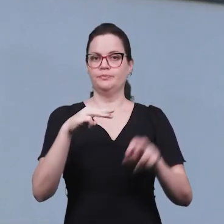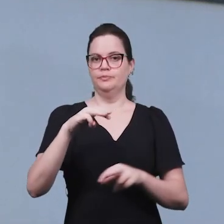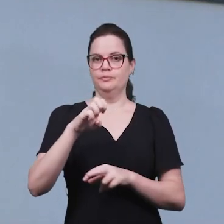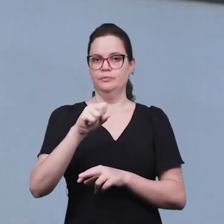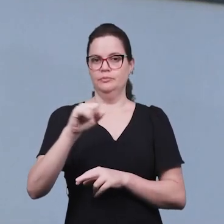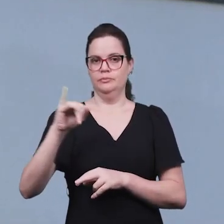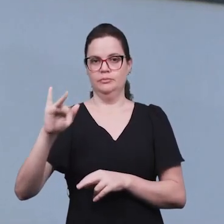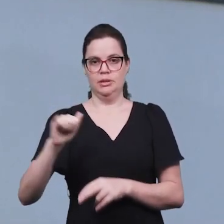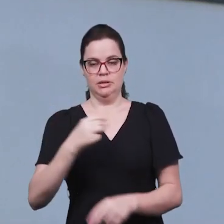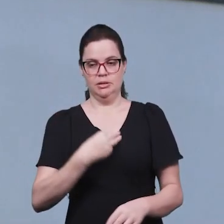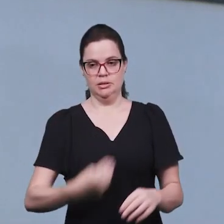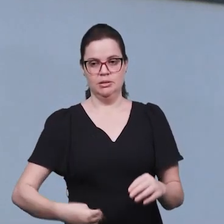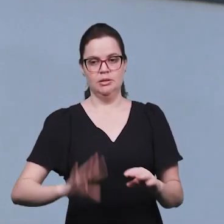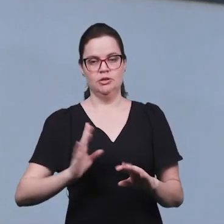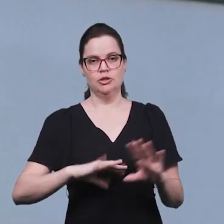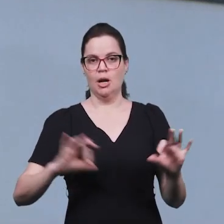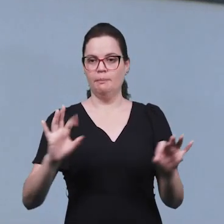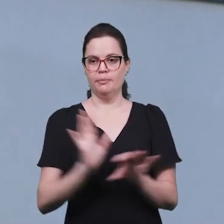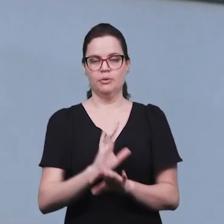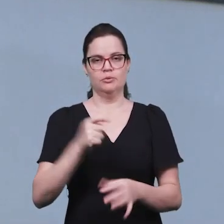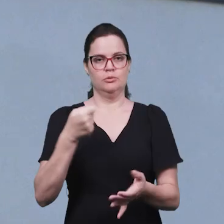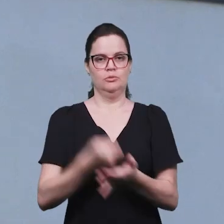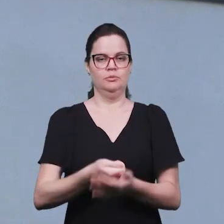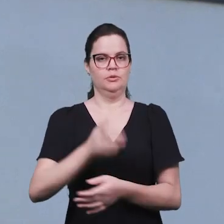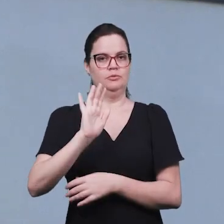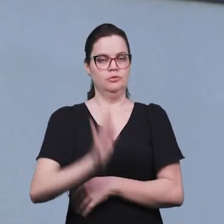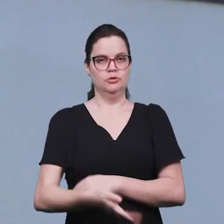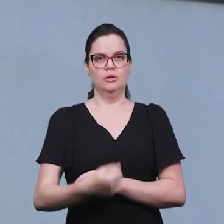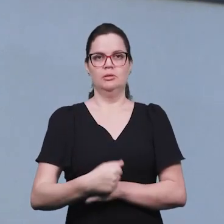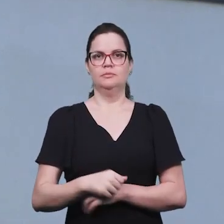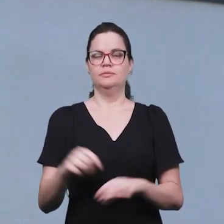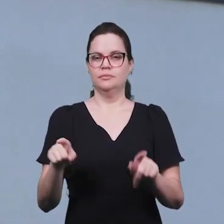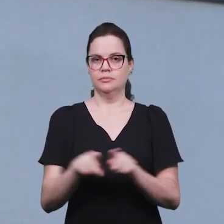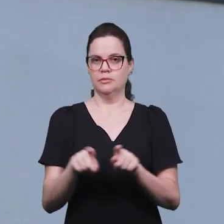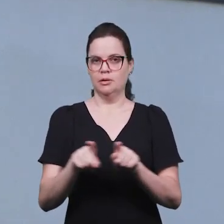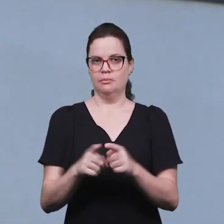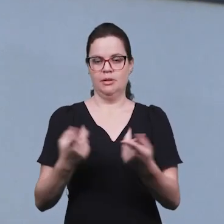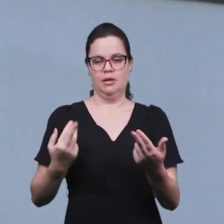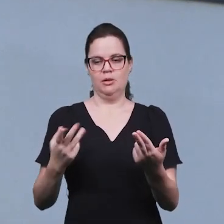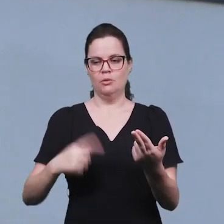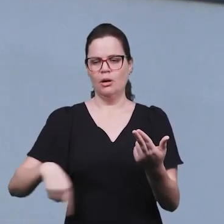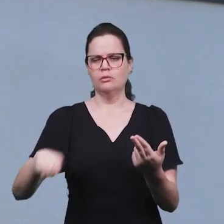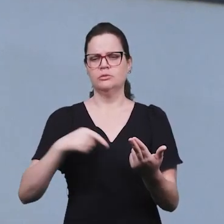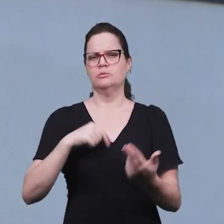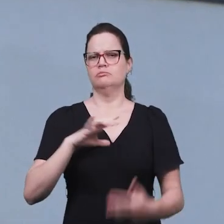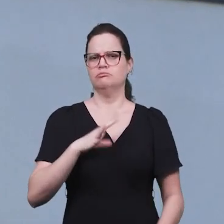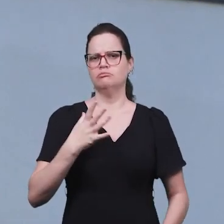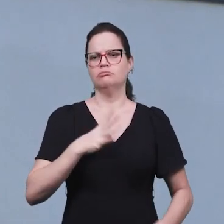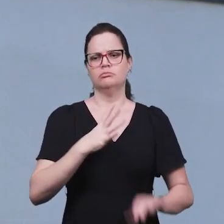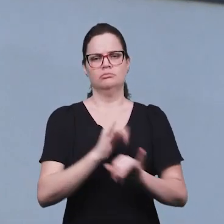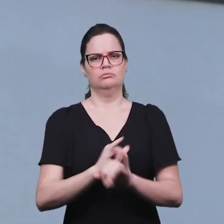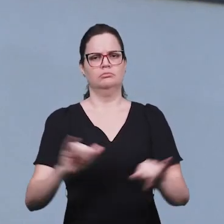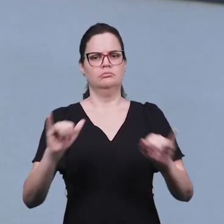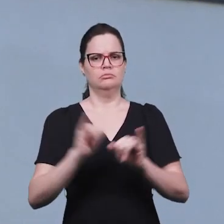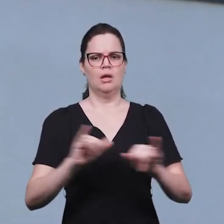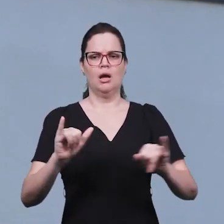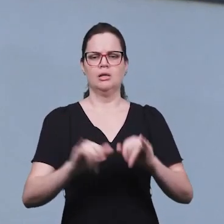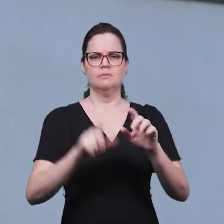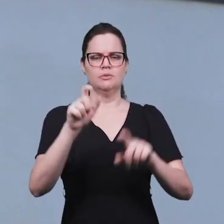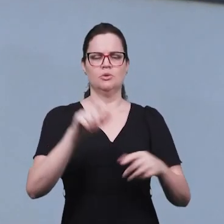Messias haviam se cumprido. Estamos também, com toda a ousadia, informando